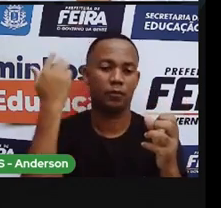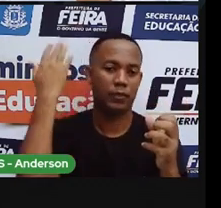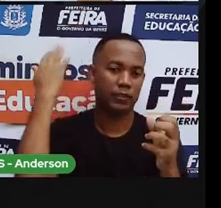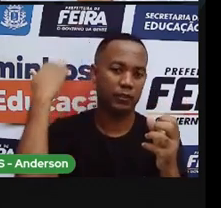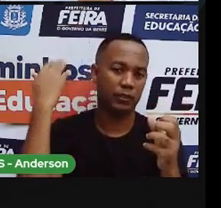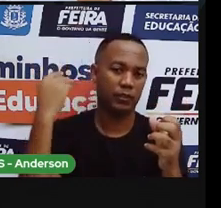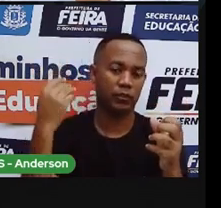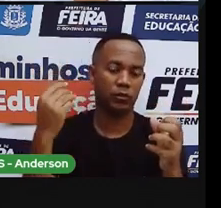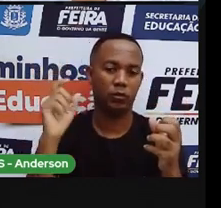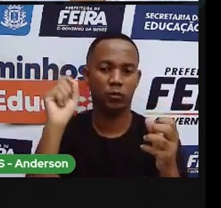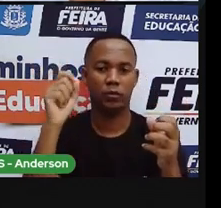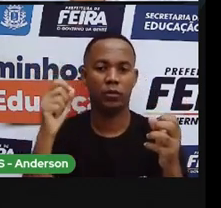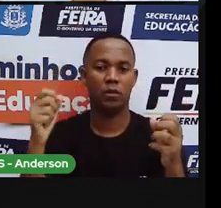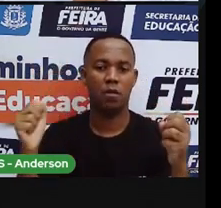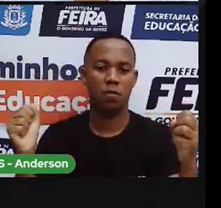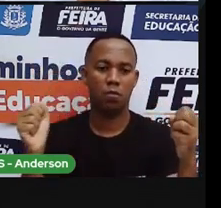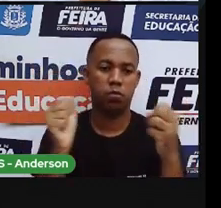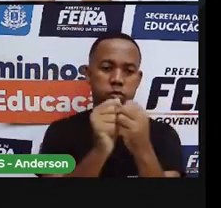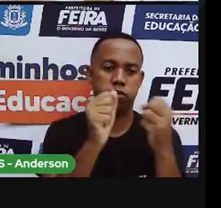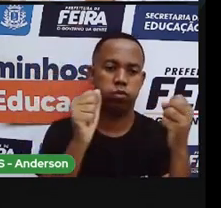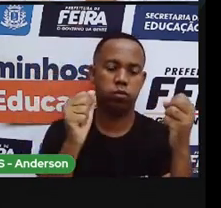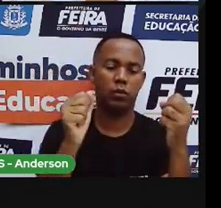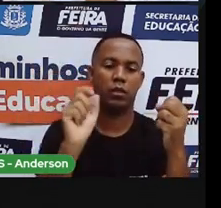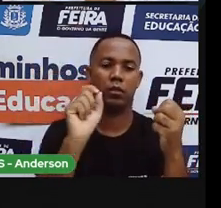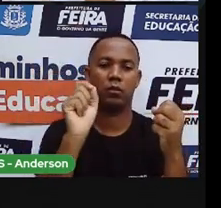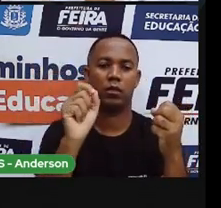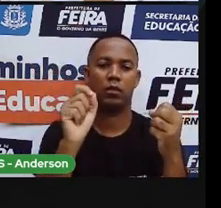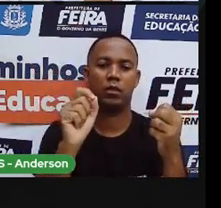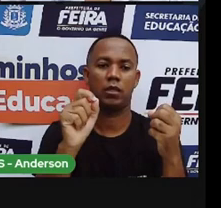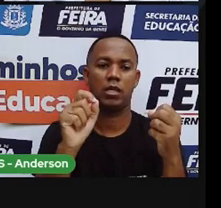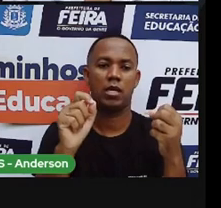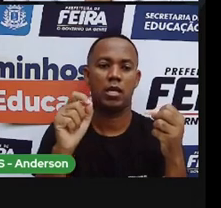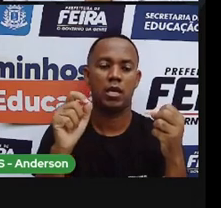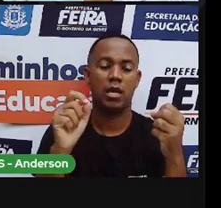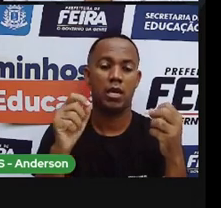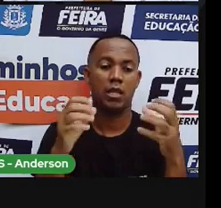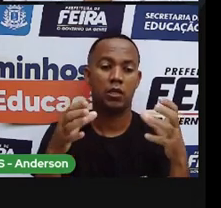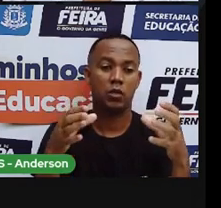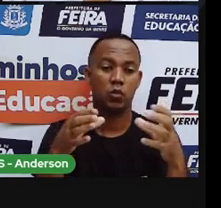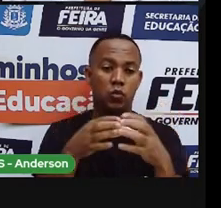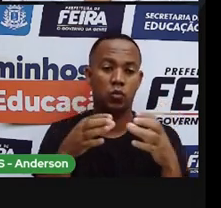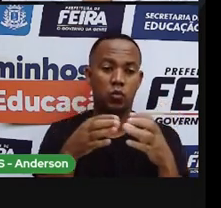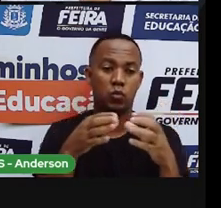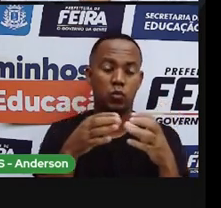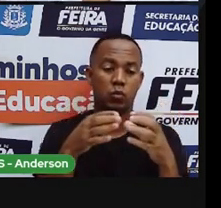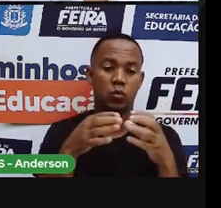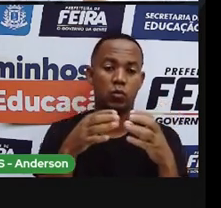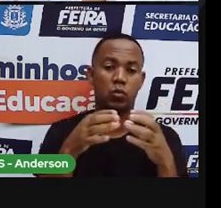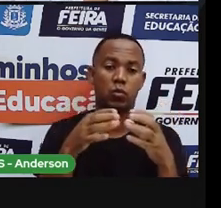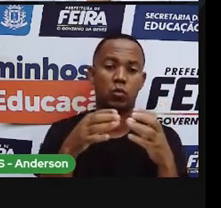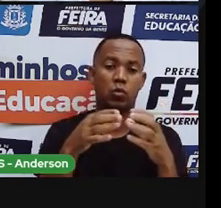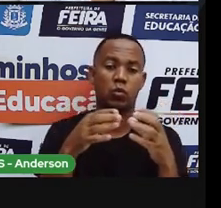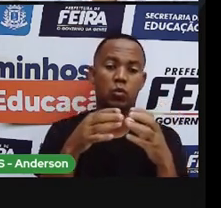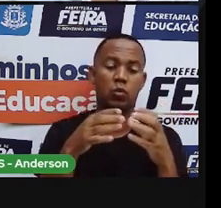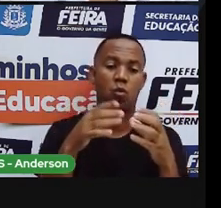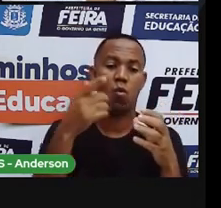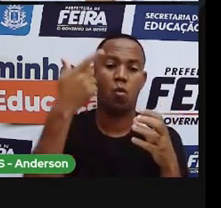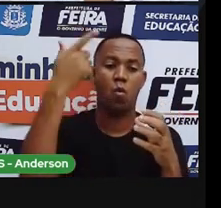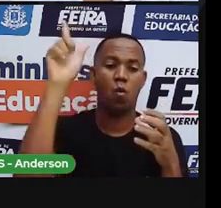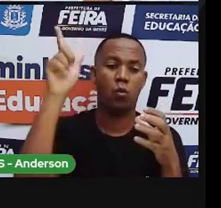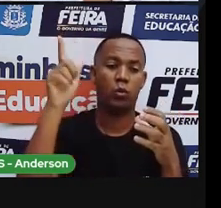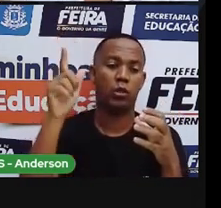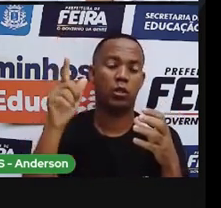o planeta e um outro corpo celeste. Então, em determinado momento, a Terra ela se chocou, né, com um outro